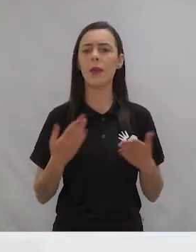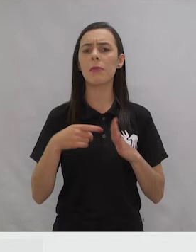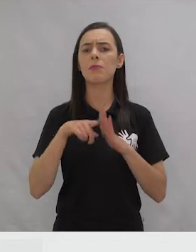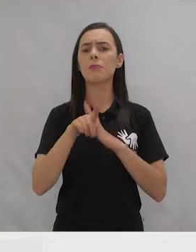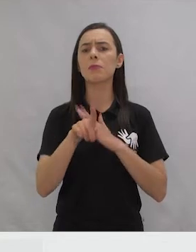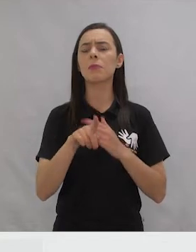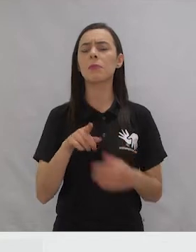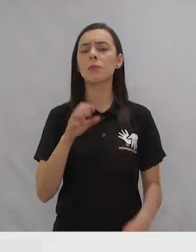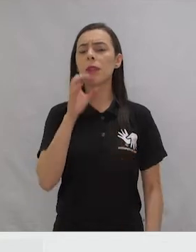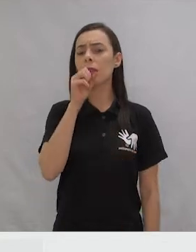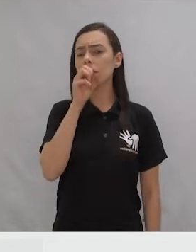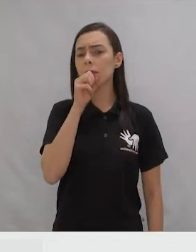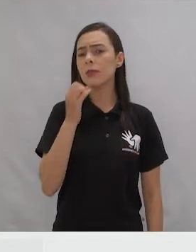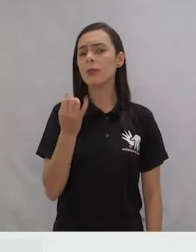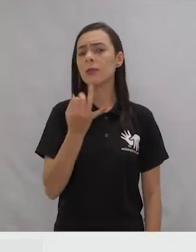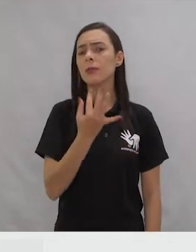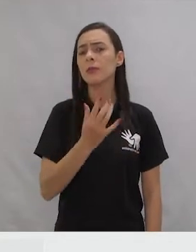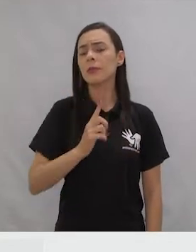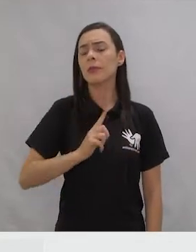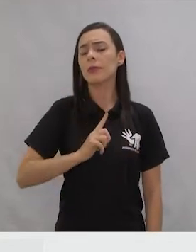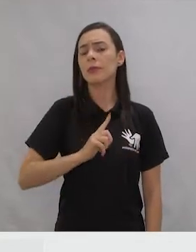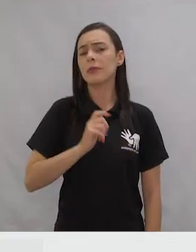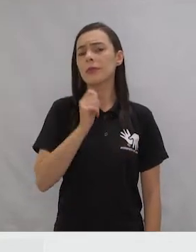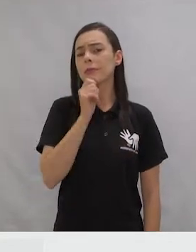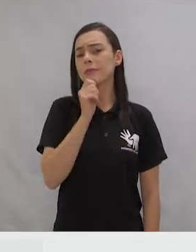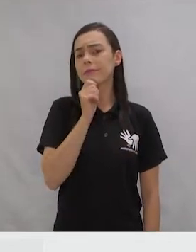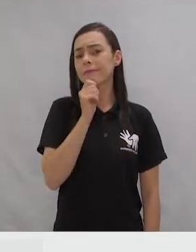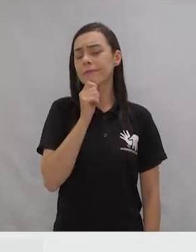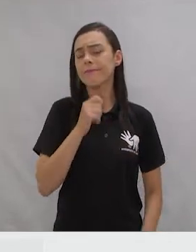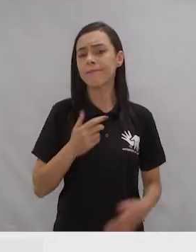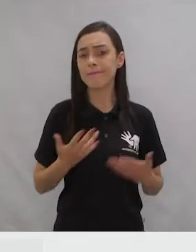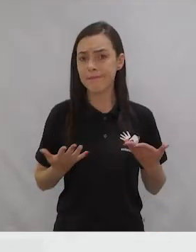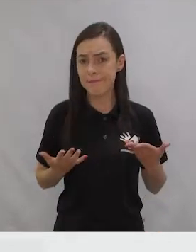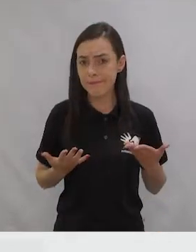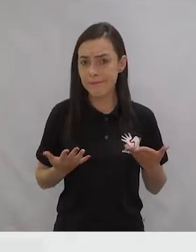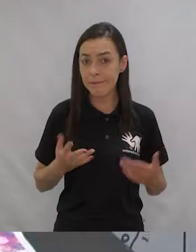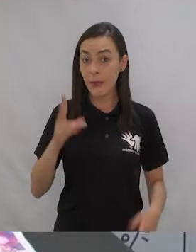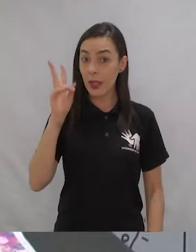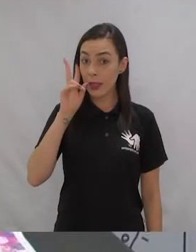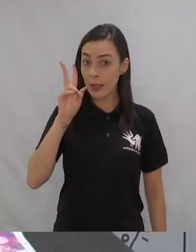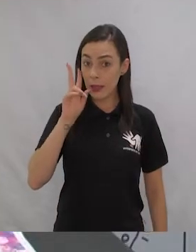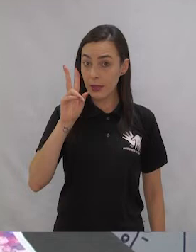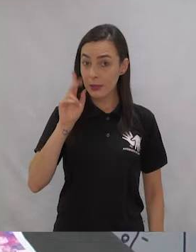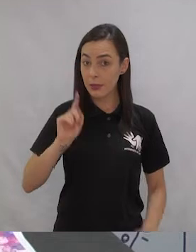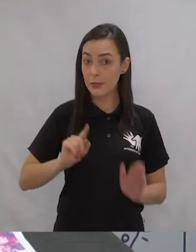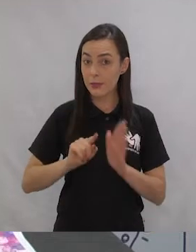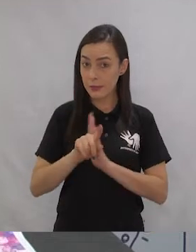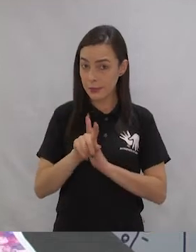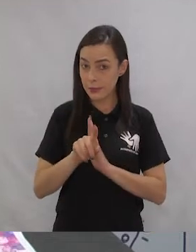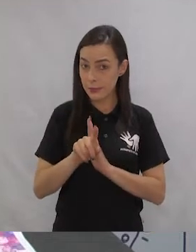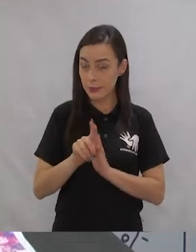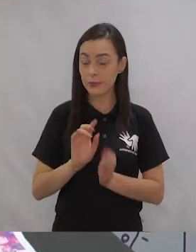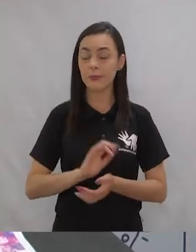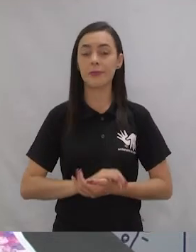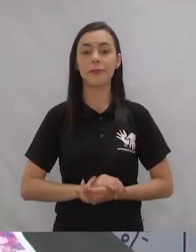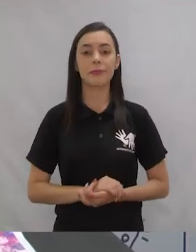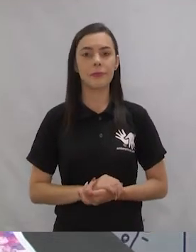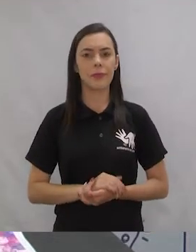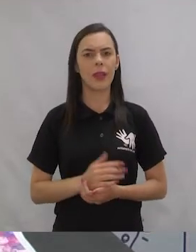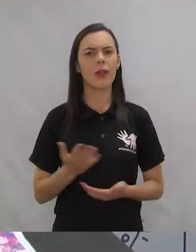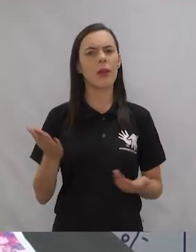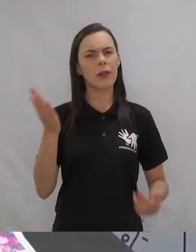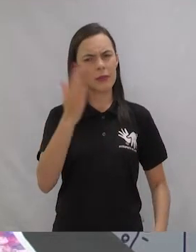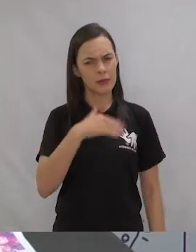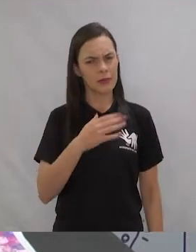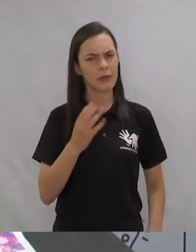Quantas laranjas restaram para a Ana? Hã? Lembram da pergunta? Muito bem.